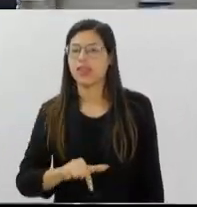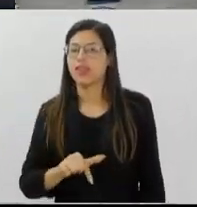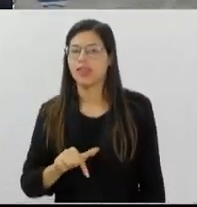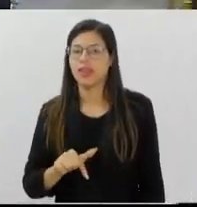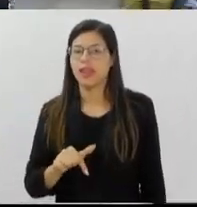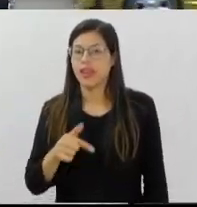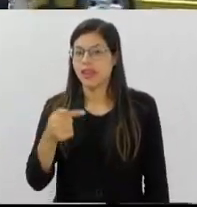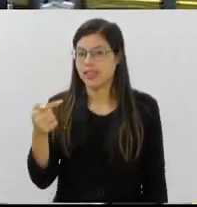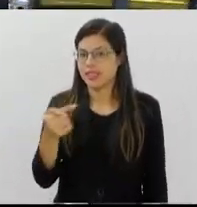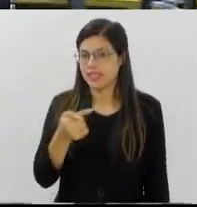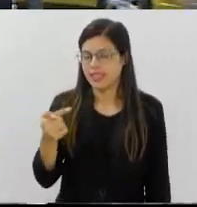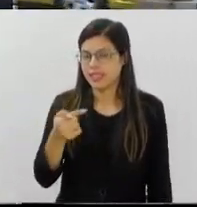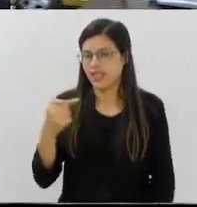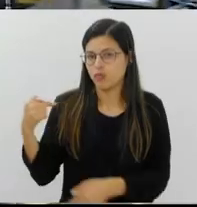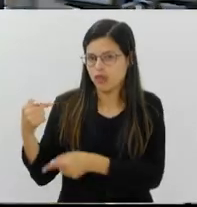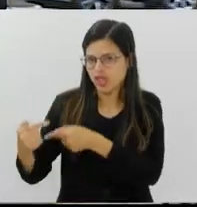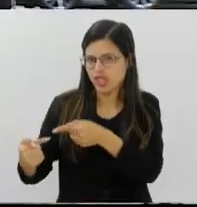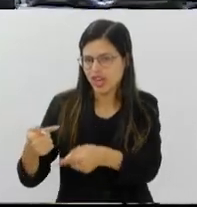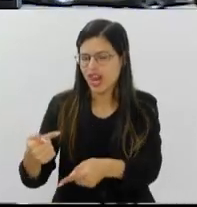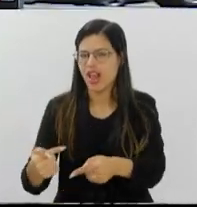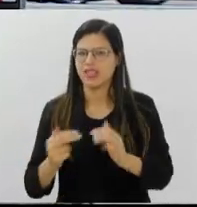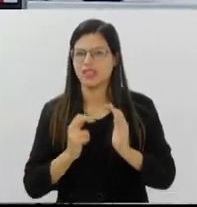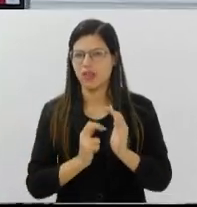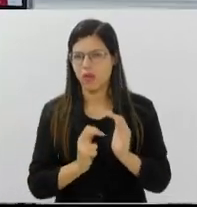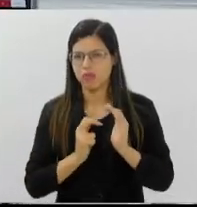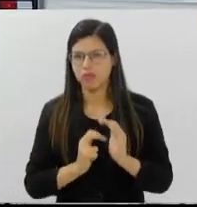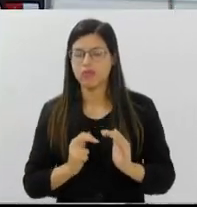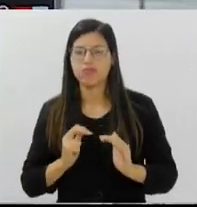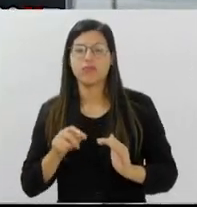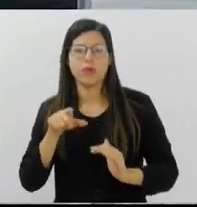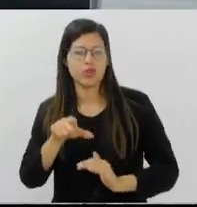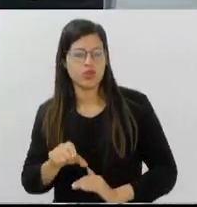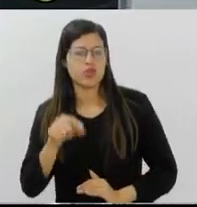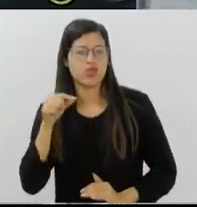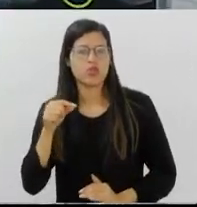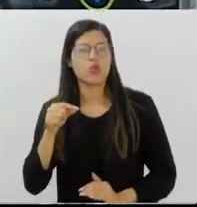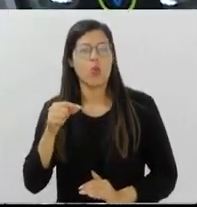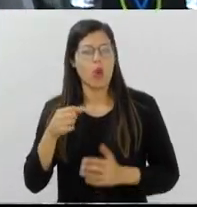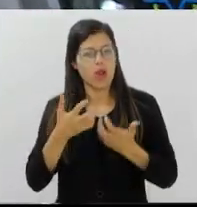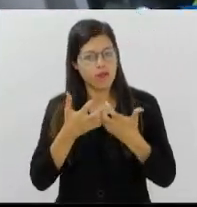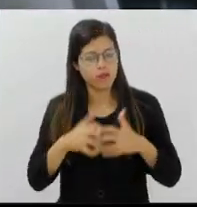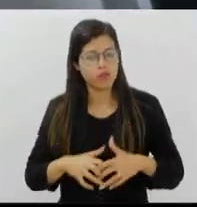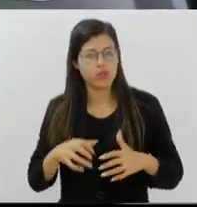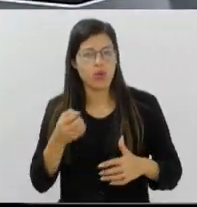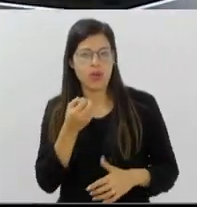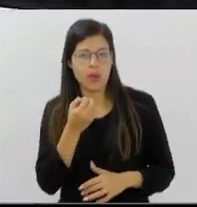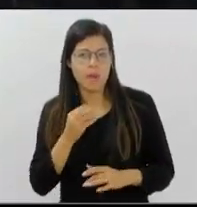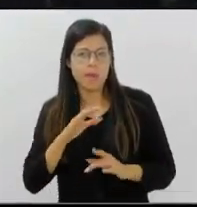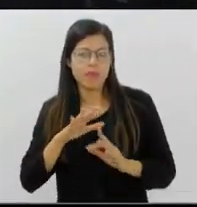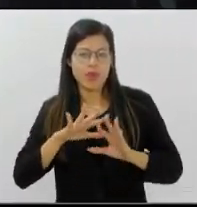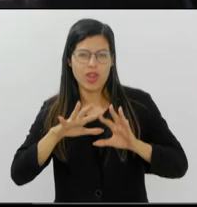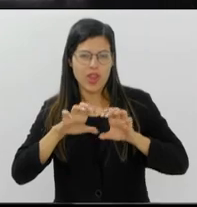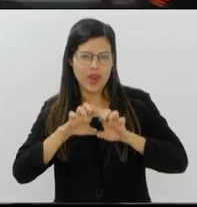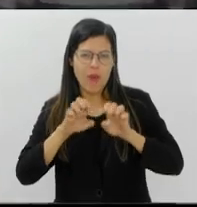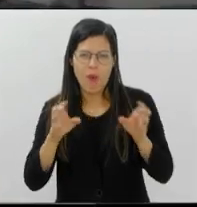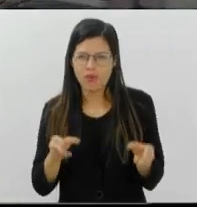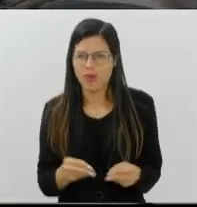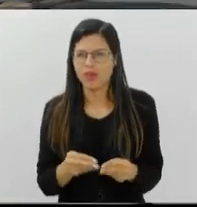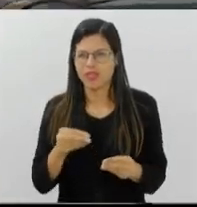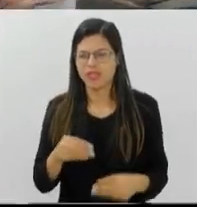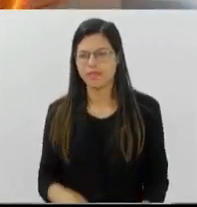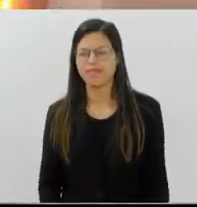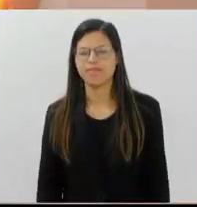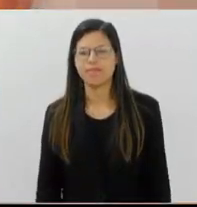a 7ª geração dos bondes, consolidado como uma opção eficiente e ecológica para quem precisa transitar pelo coração da